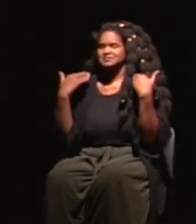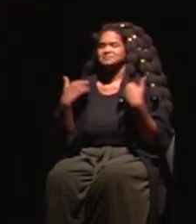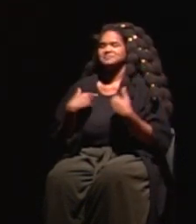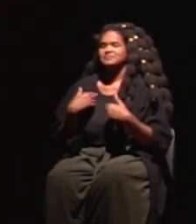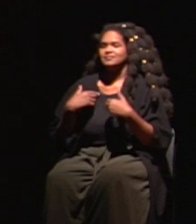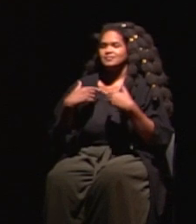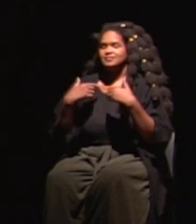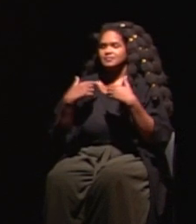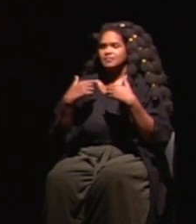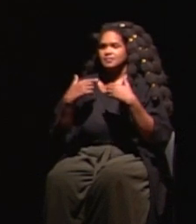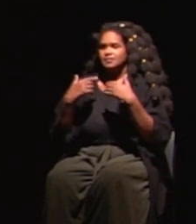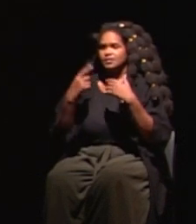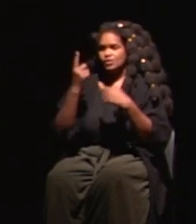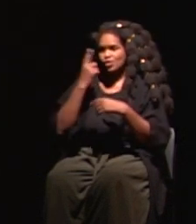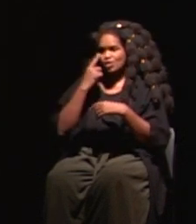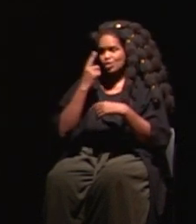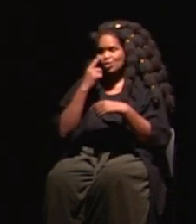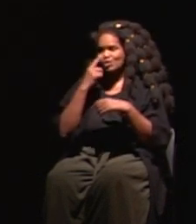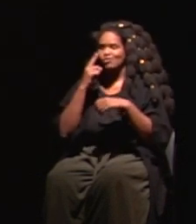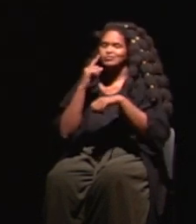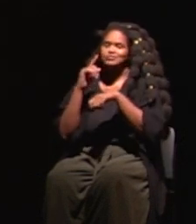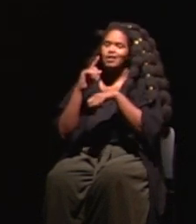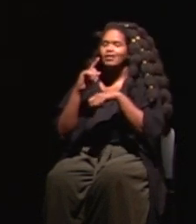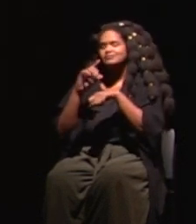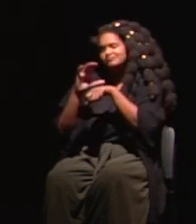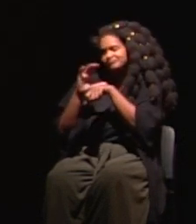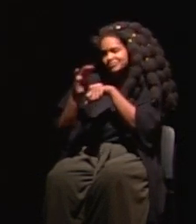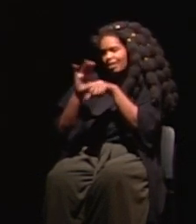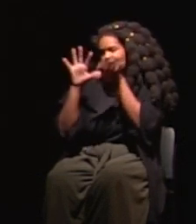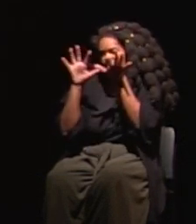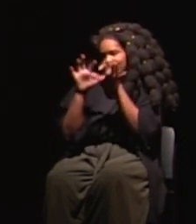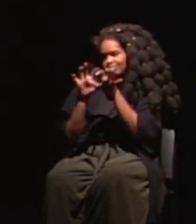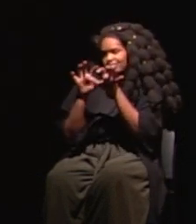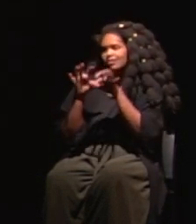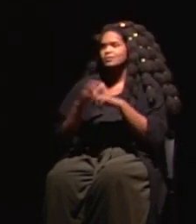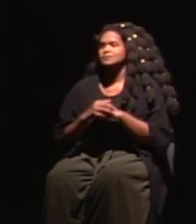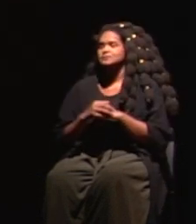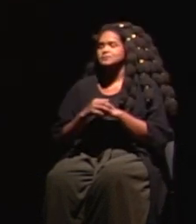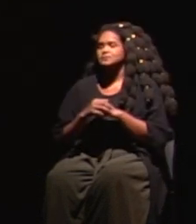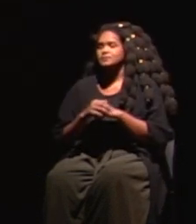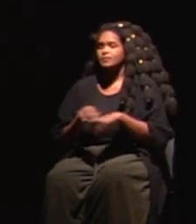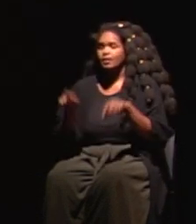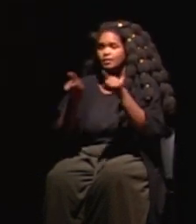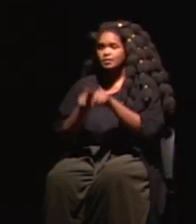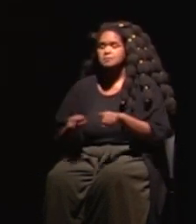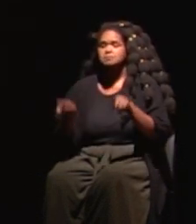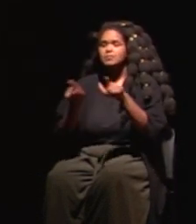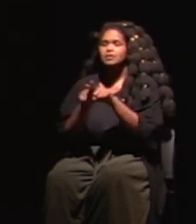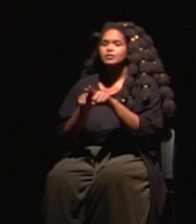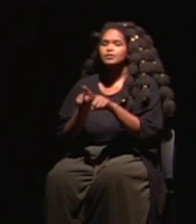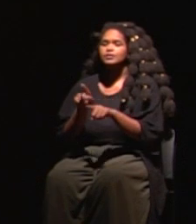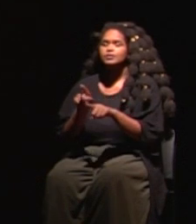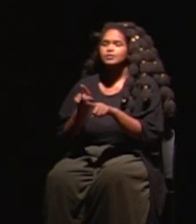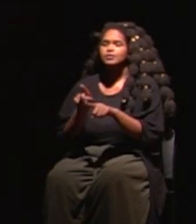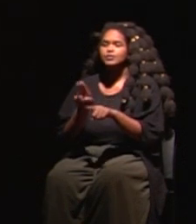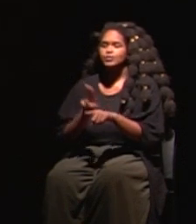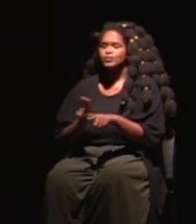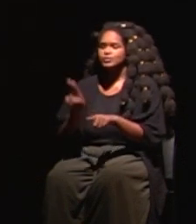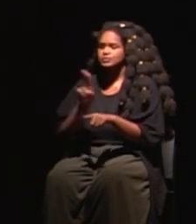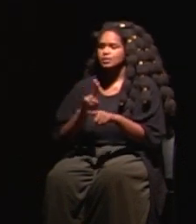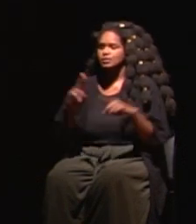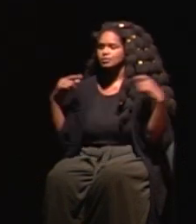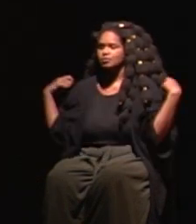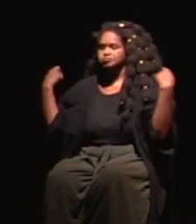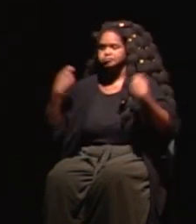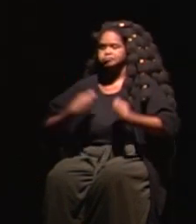Tenho cabelos olhos castanhos, estou usando um abrigo, né,